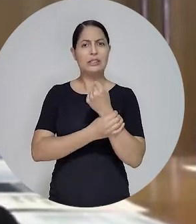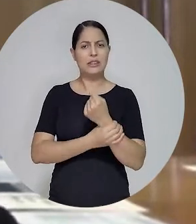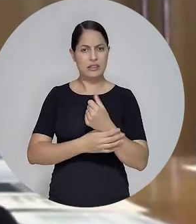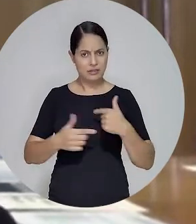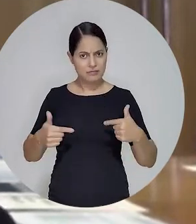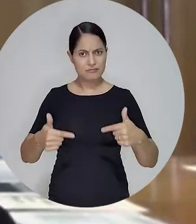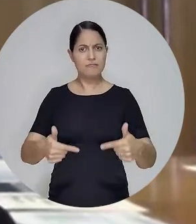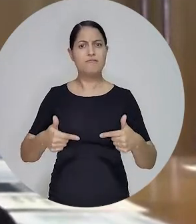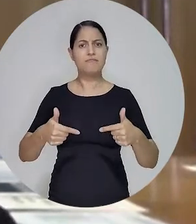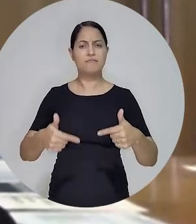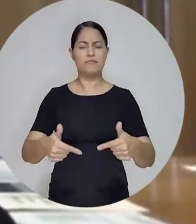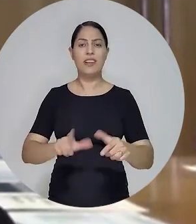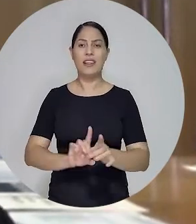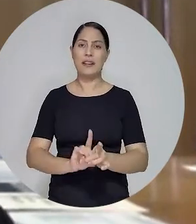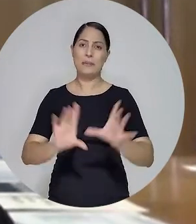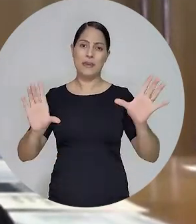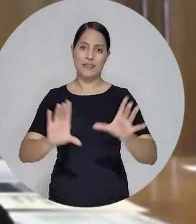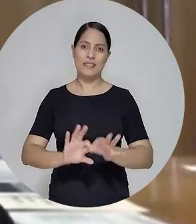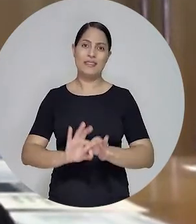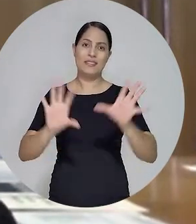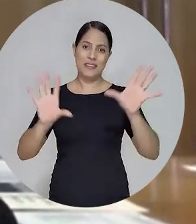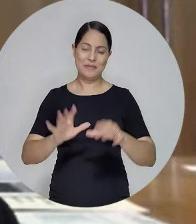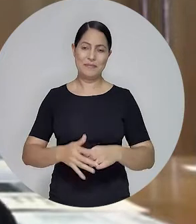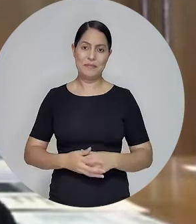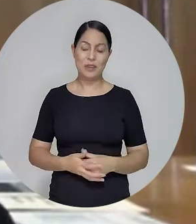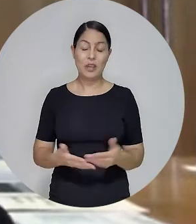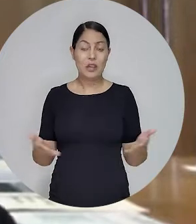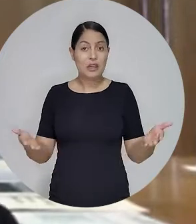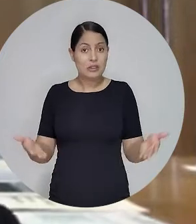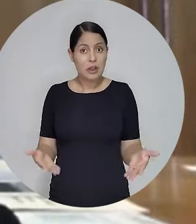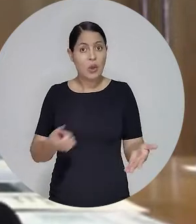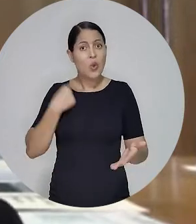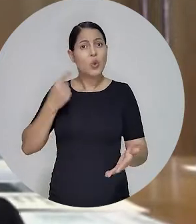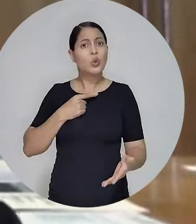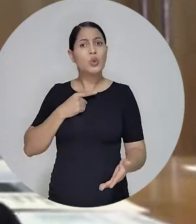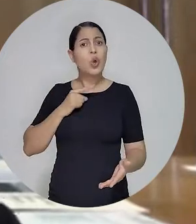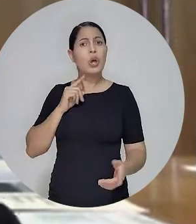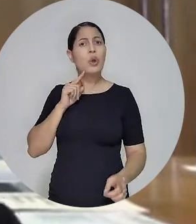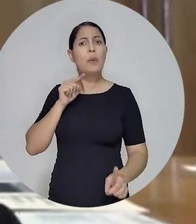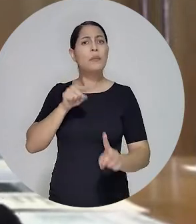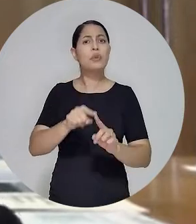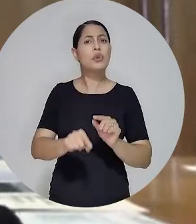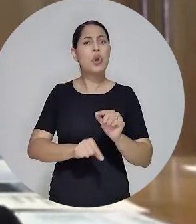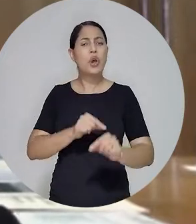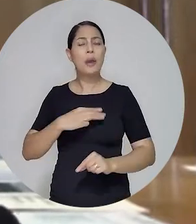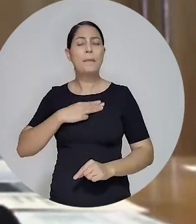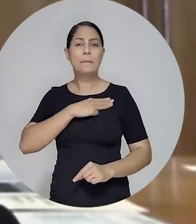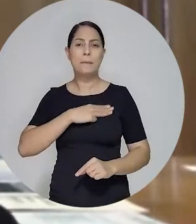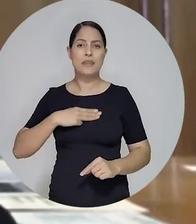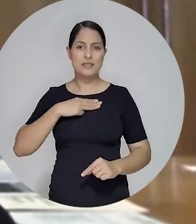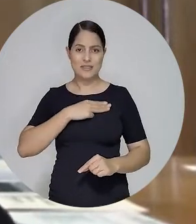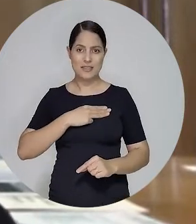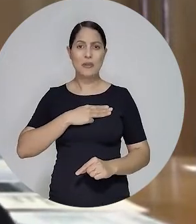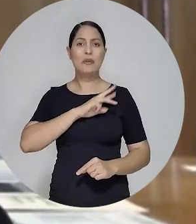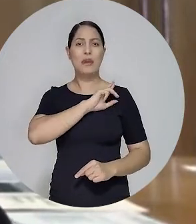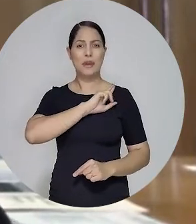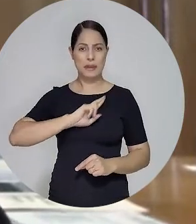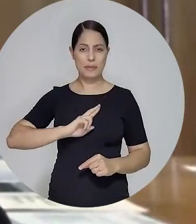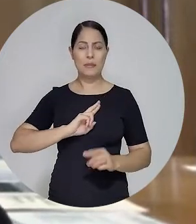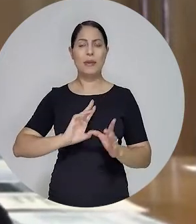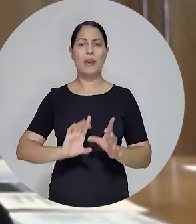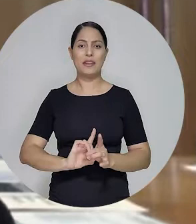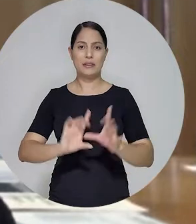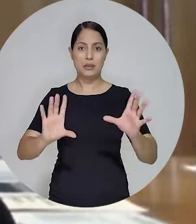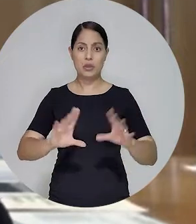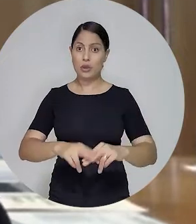e das liberdades democráticas. A nossa missão é regida pelo comprometimento com os valores republicanos e